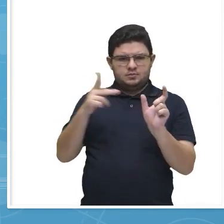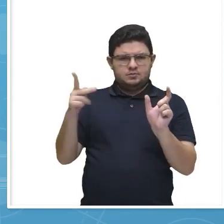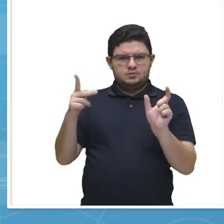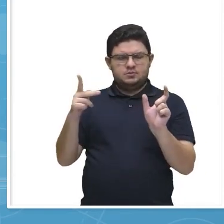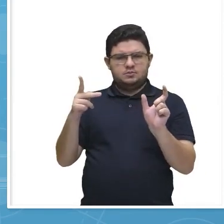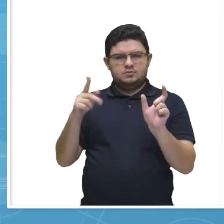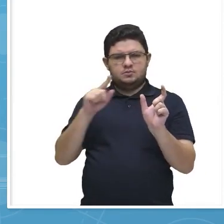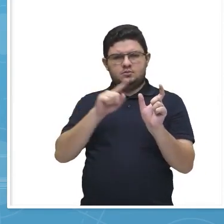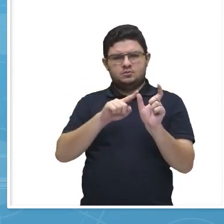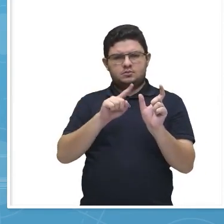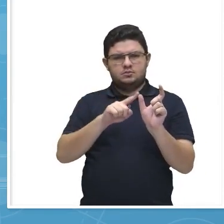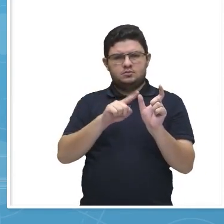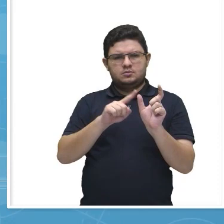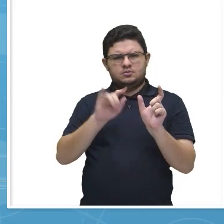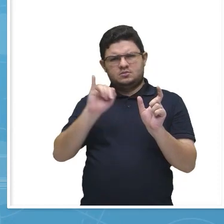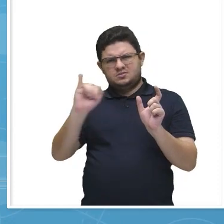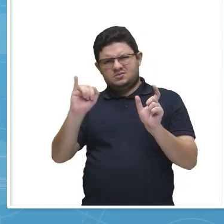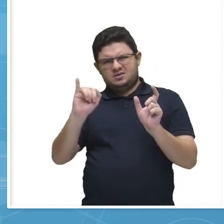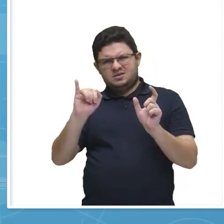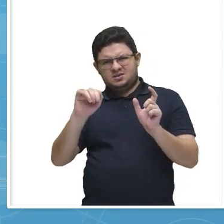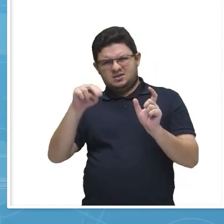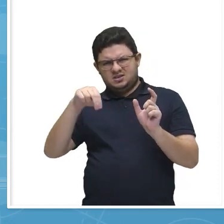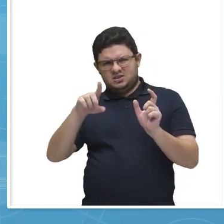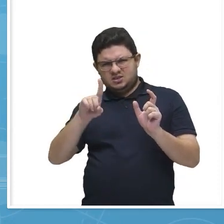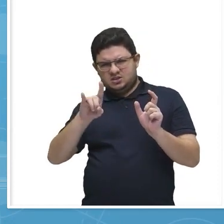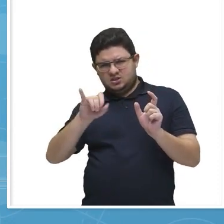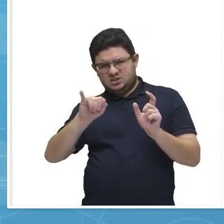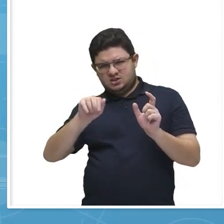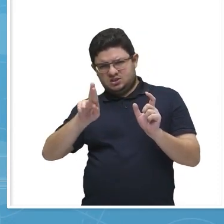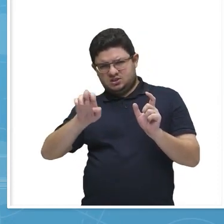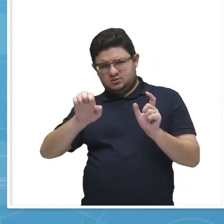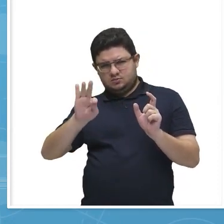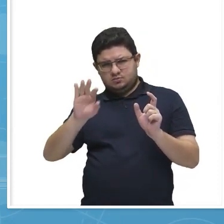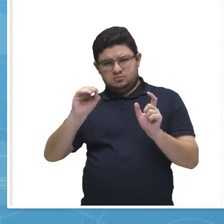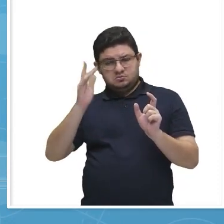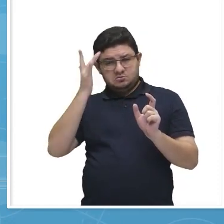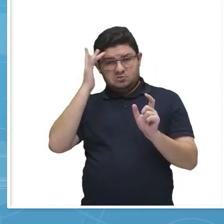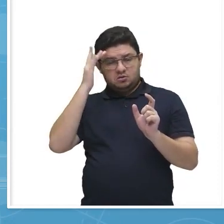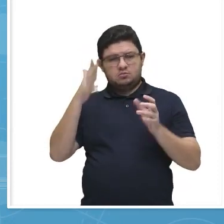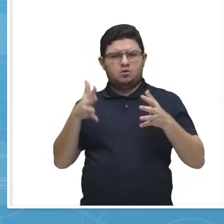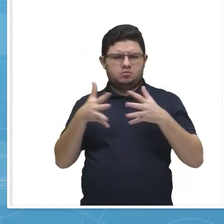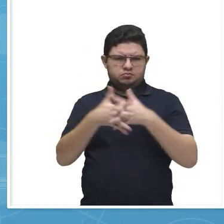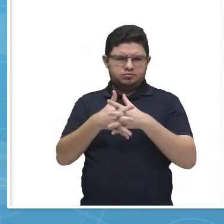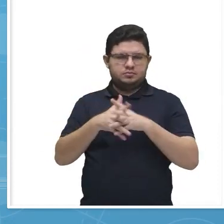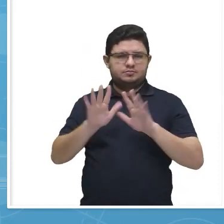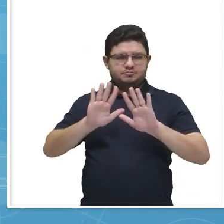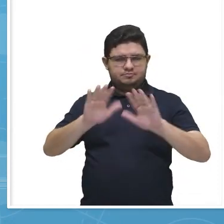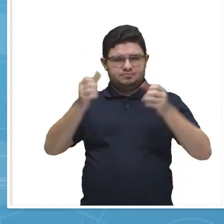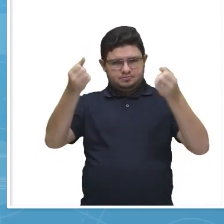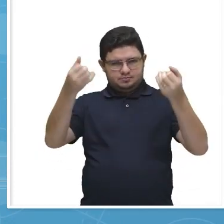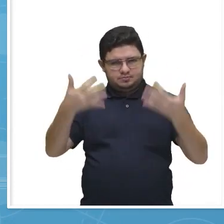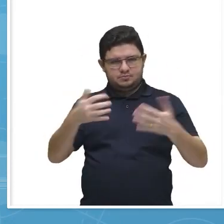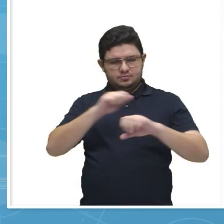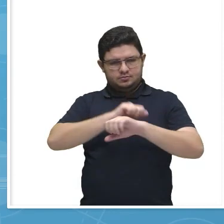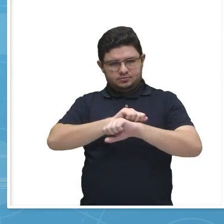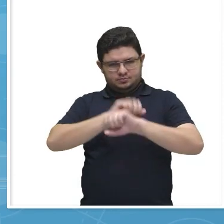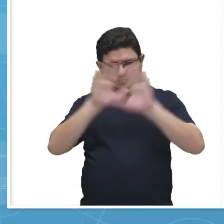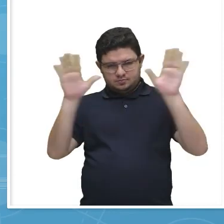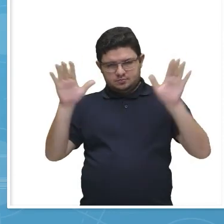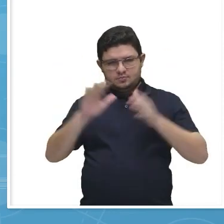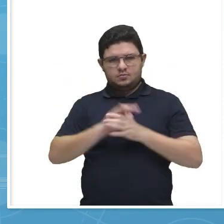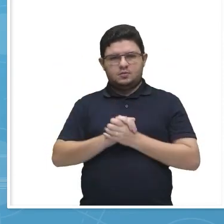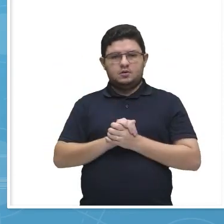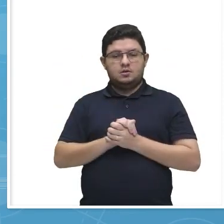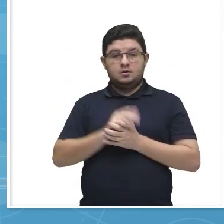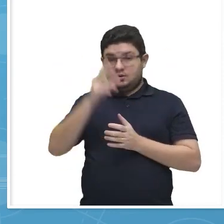né? Eu creio aí que houve uma certa confusão, a gente vai já esclarecer qual é esse ponto aí, predicado indireto. A gente tem que lembrar que os predicados